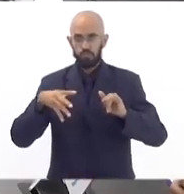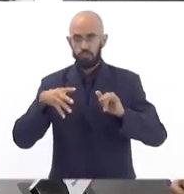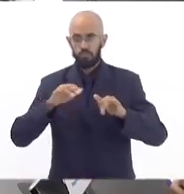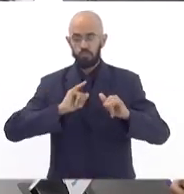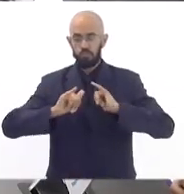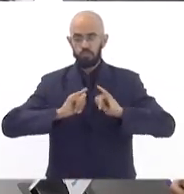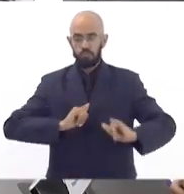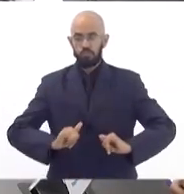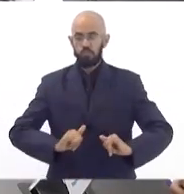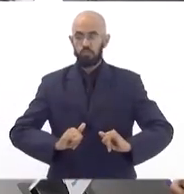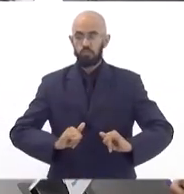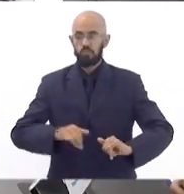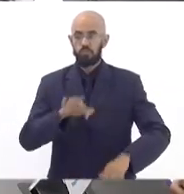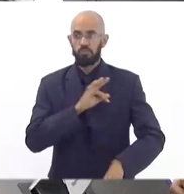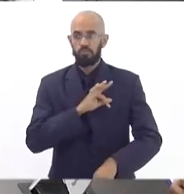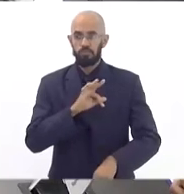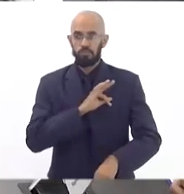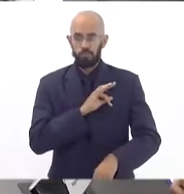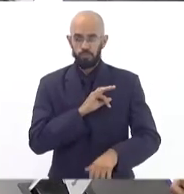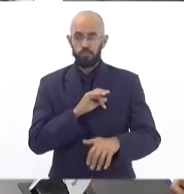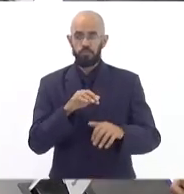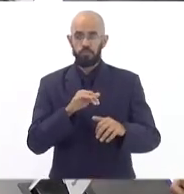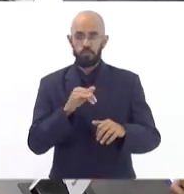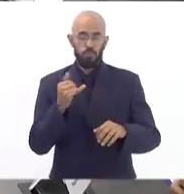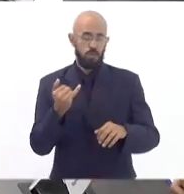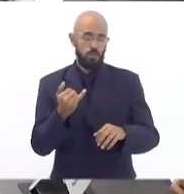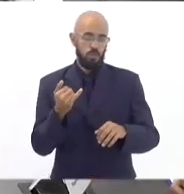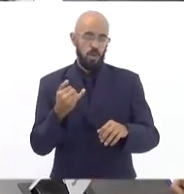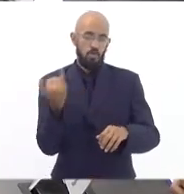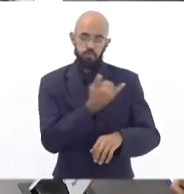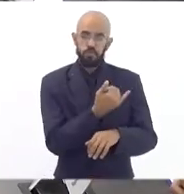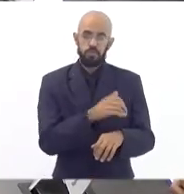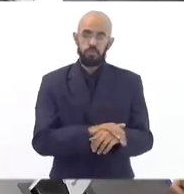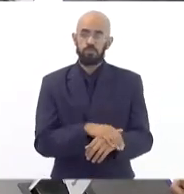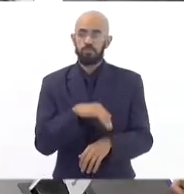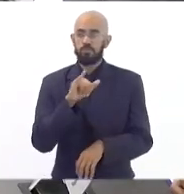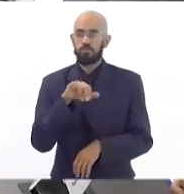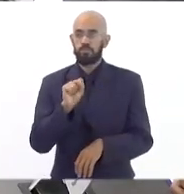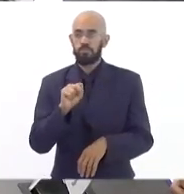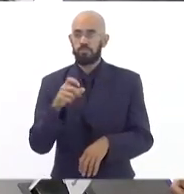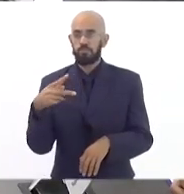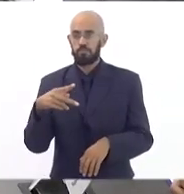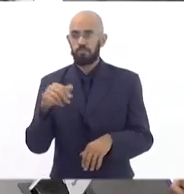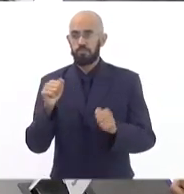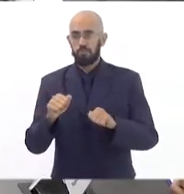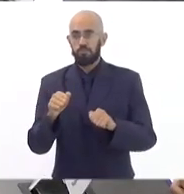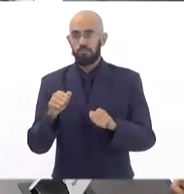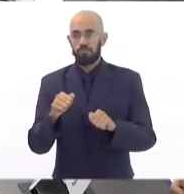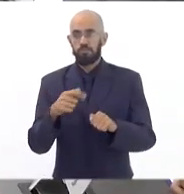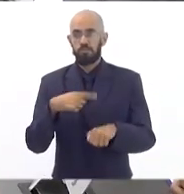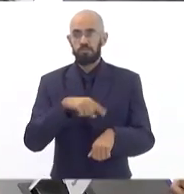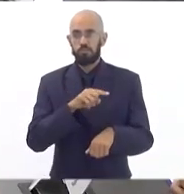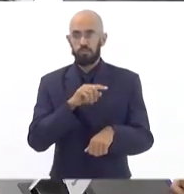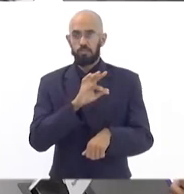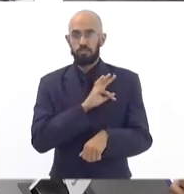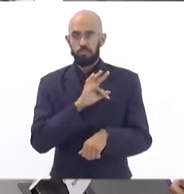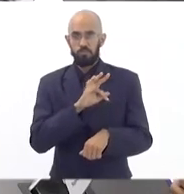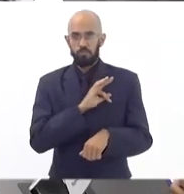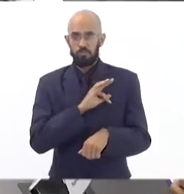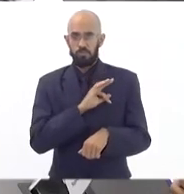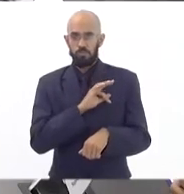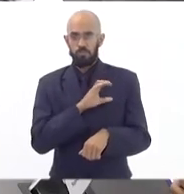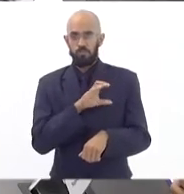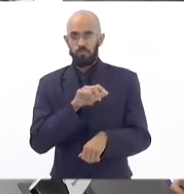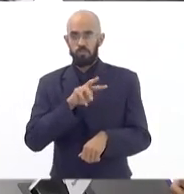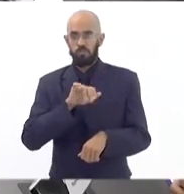civil informa que é uma secretaria o ISP pode chegar ao chefe da Polícia Civil